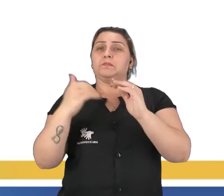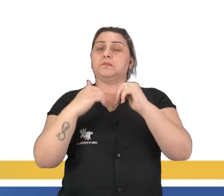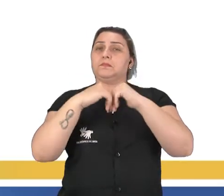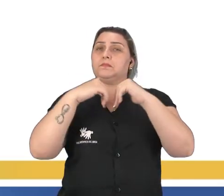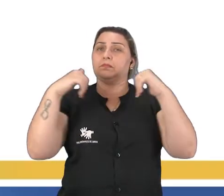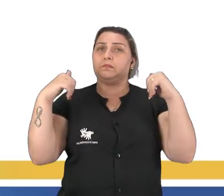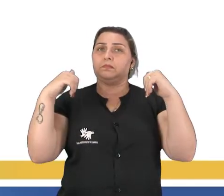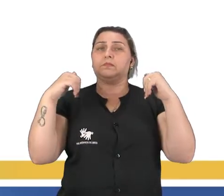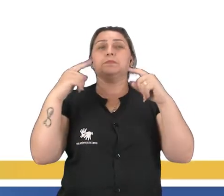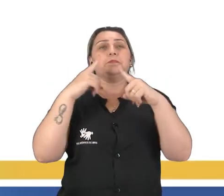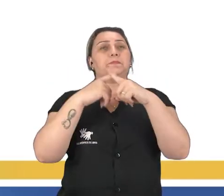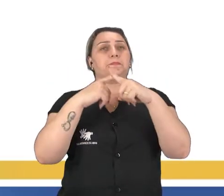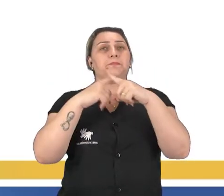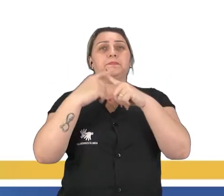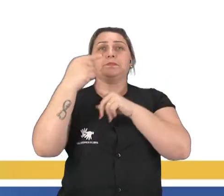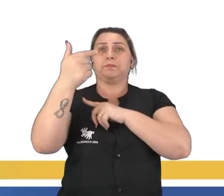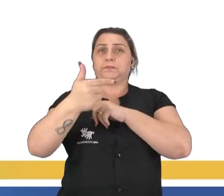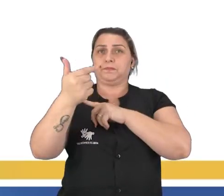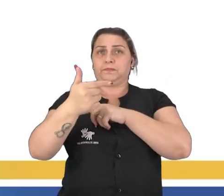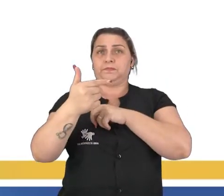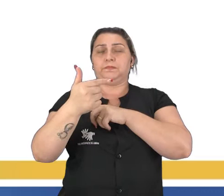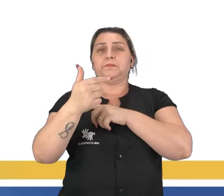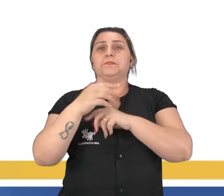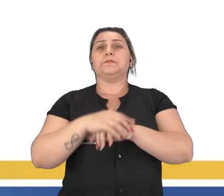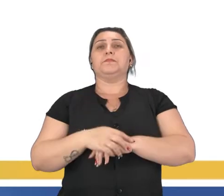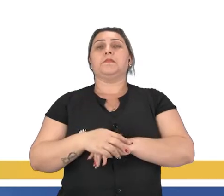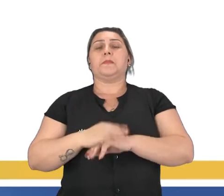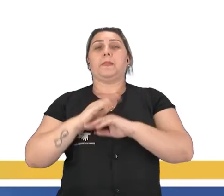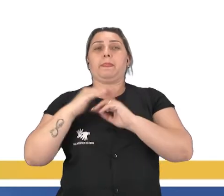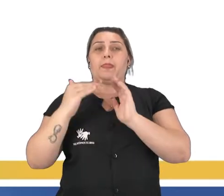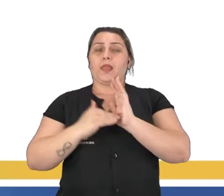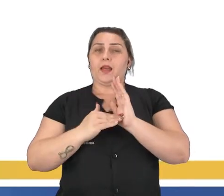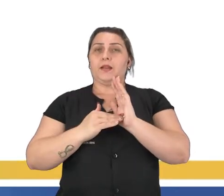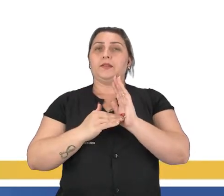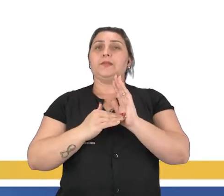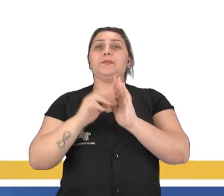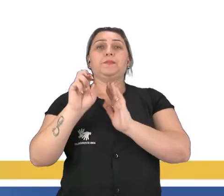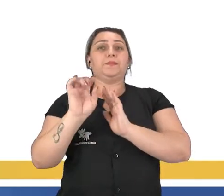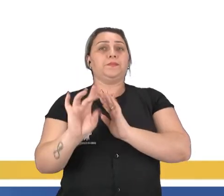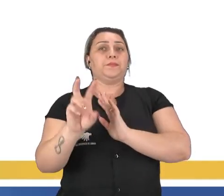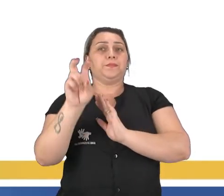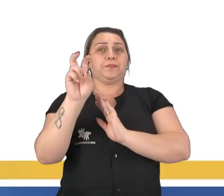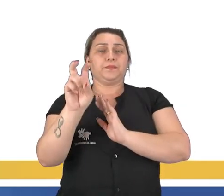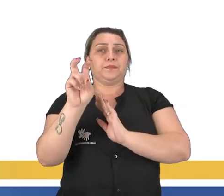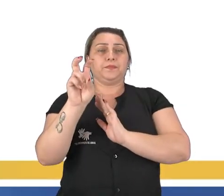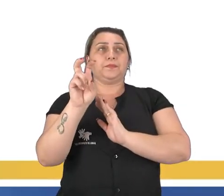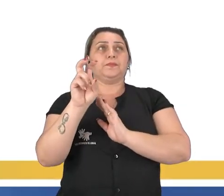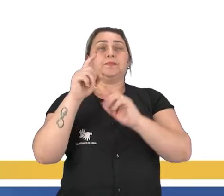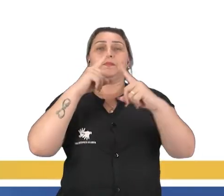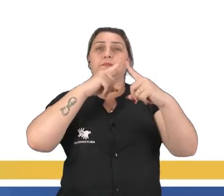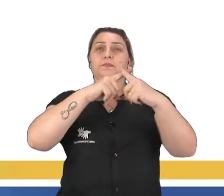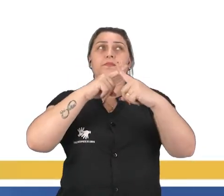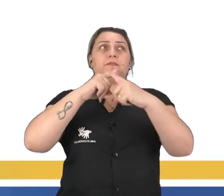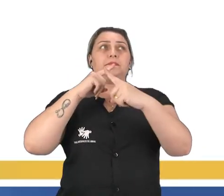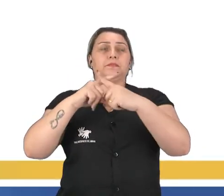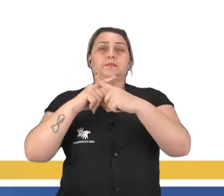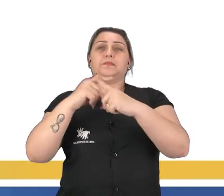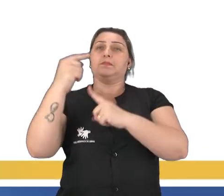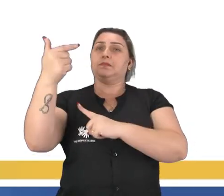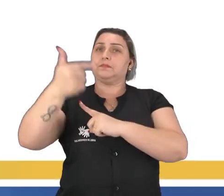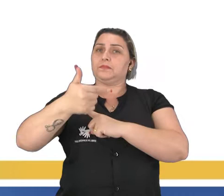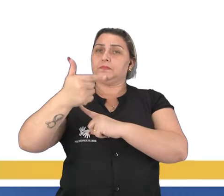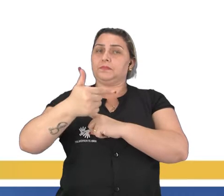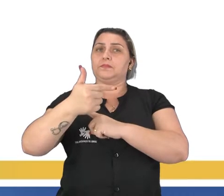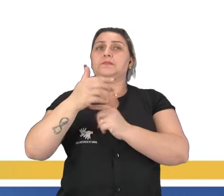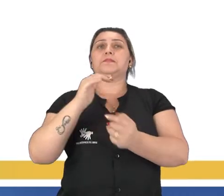repartido foi multiplicado por 2. Por exemplo, o todo estava repartido em apenas 5 unidades, e aí eu multipliquei por